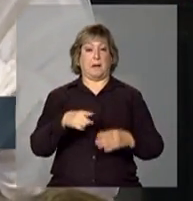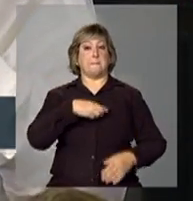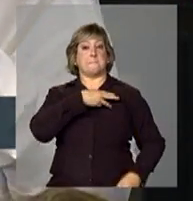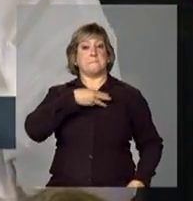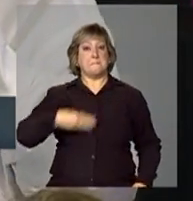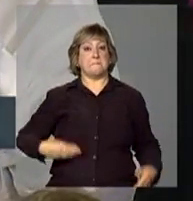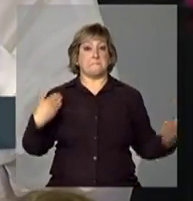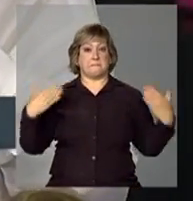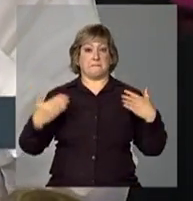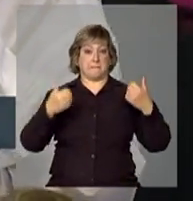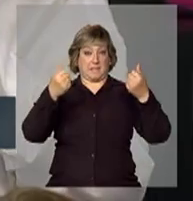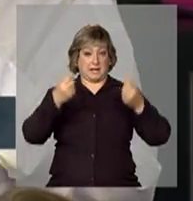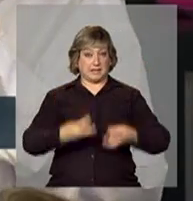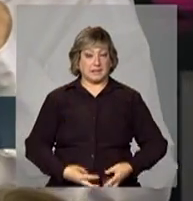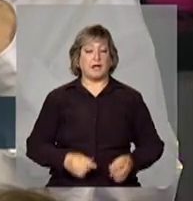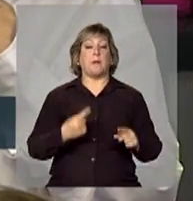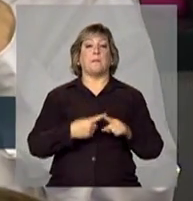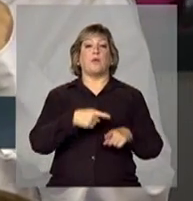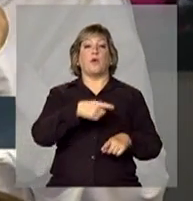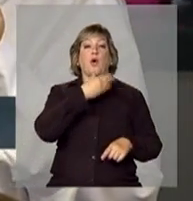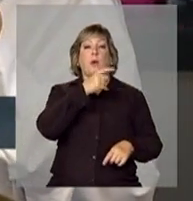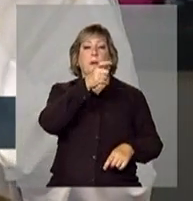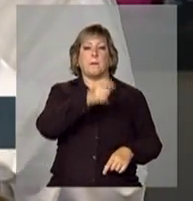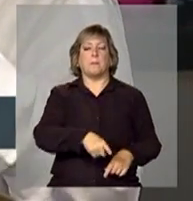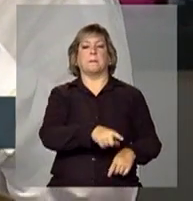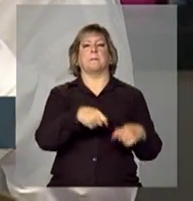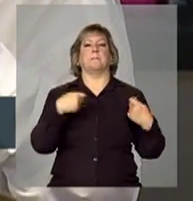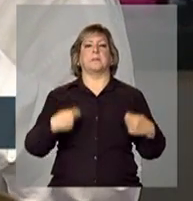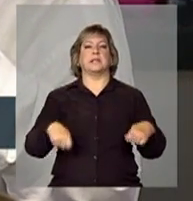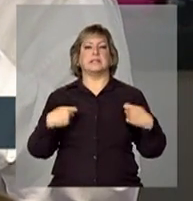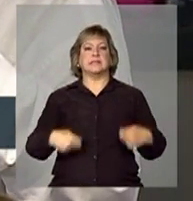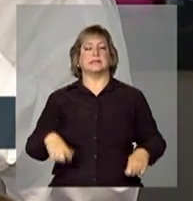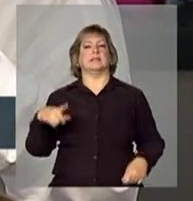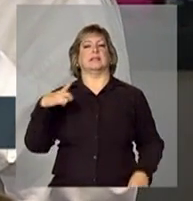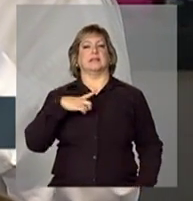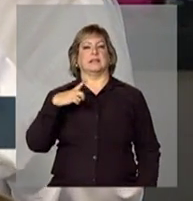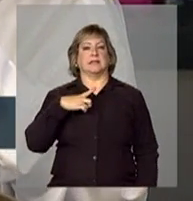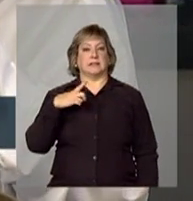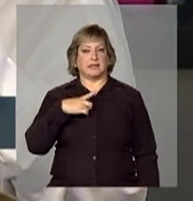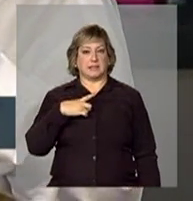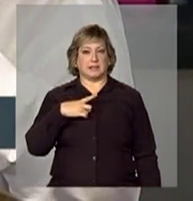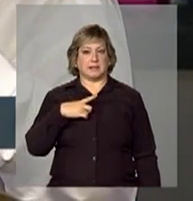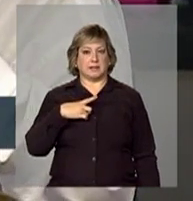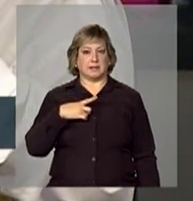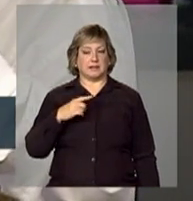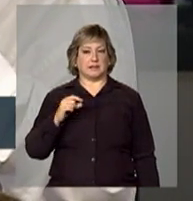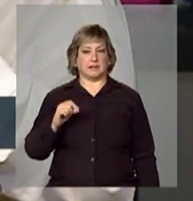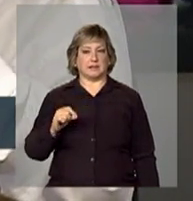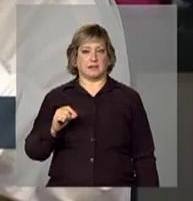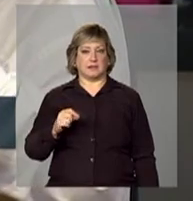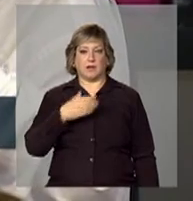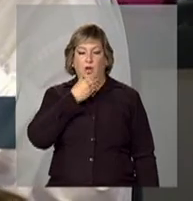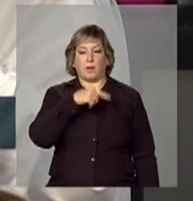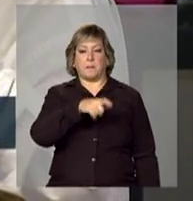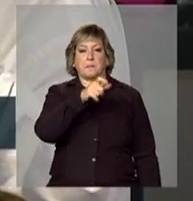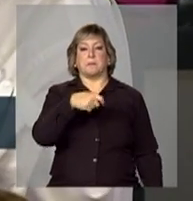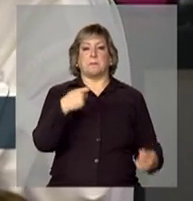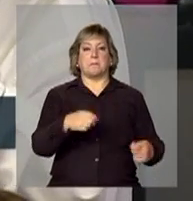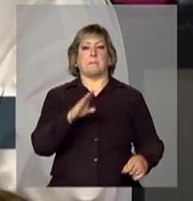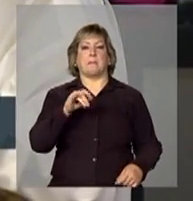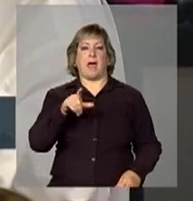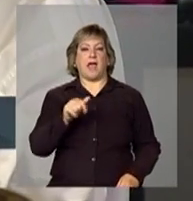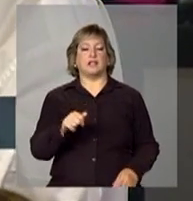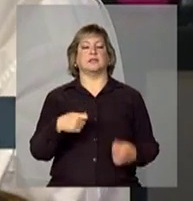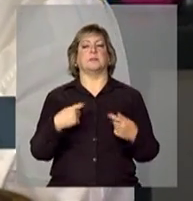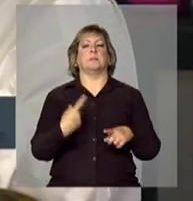explicando por que o rapaz precisa ter por que que o rapaz precisa ter baixa e por que que